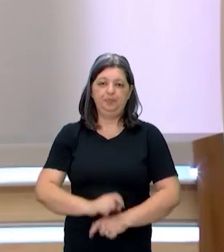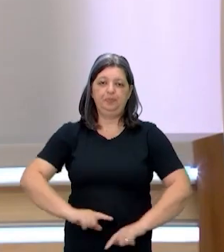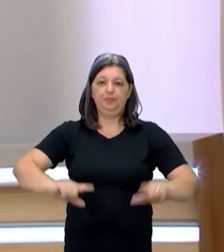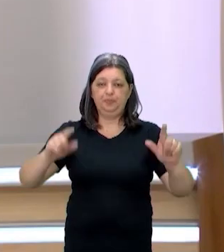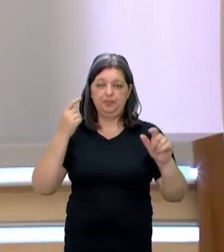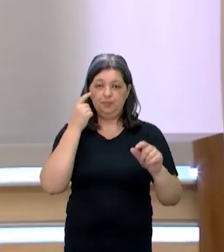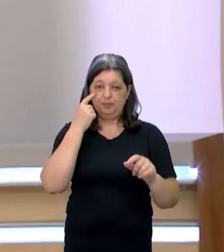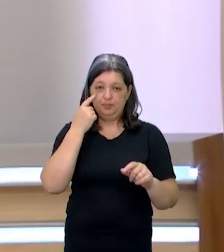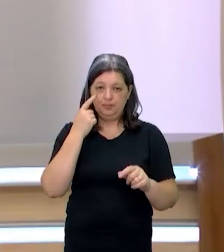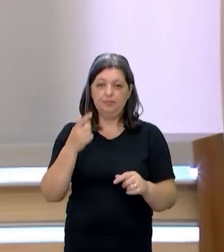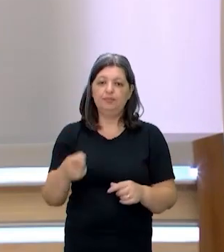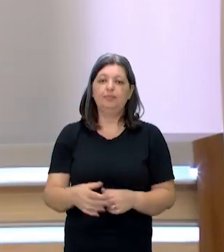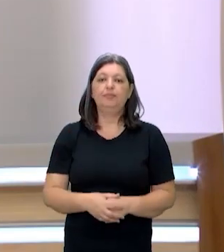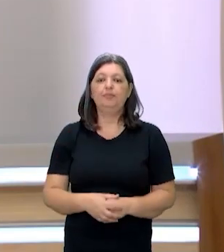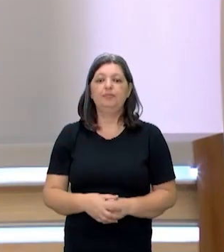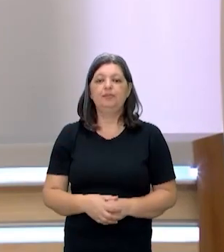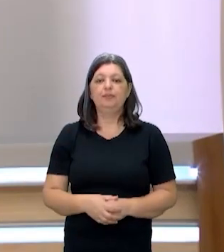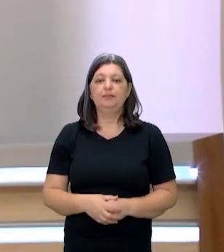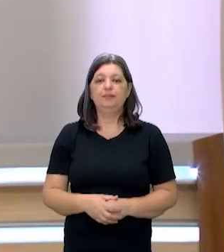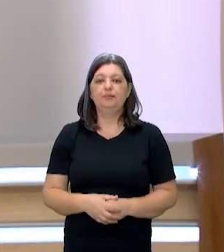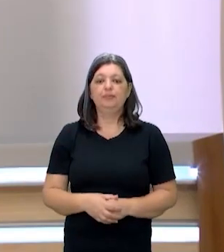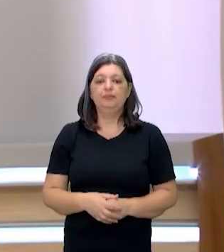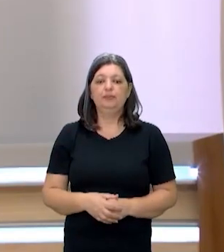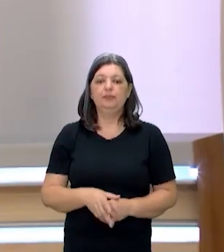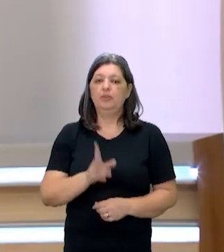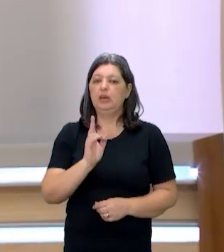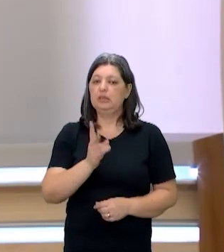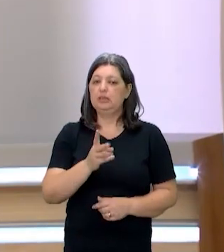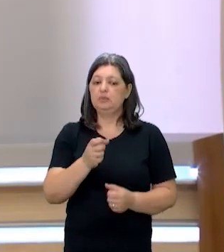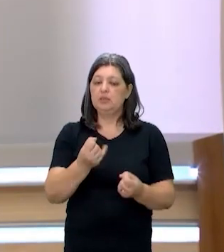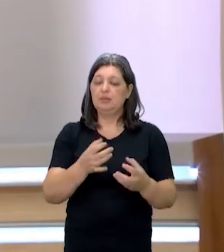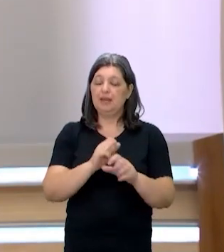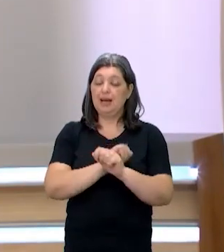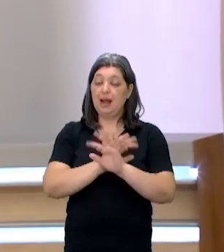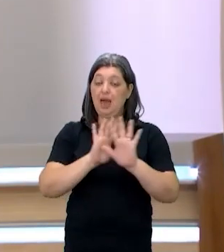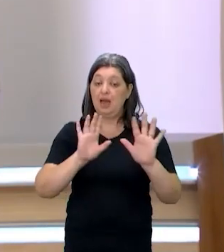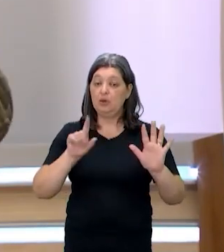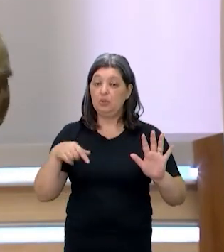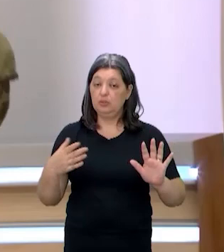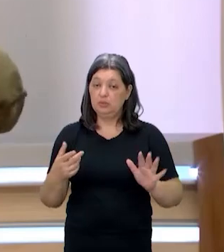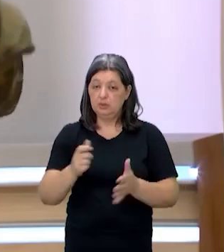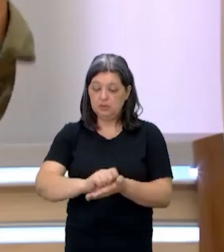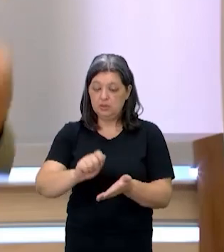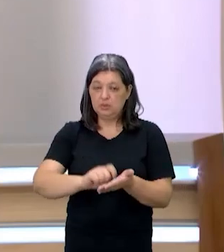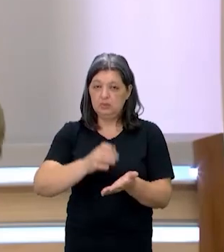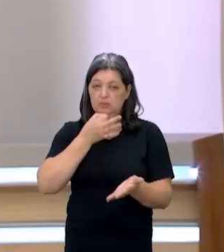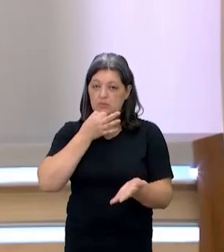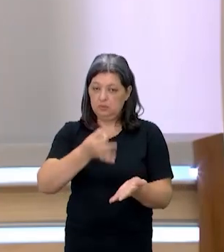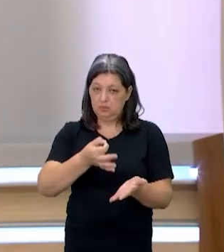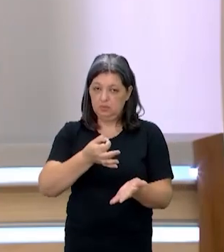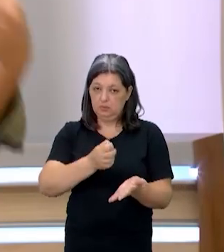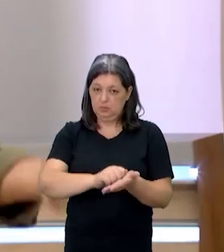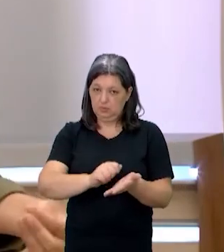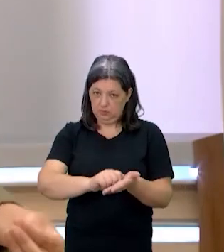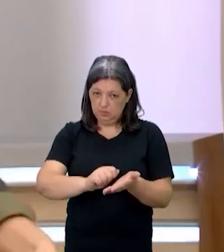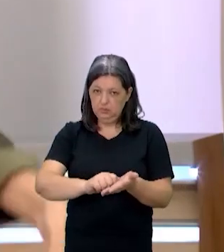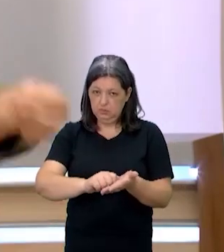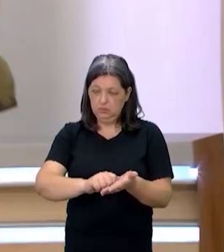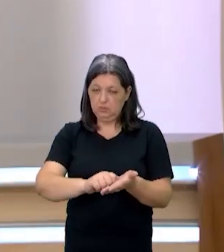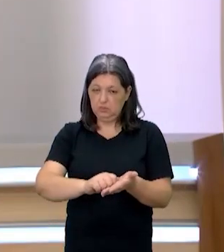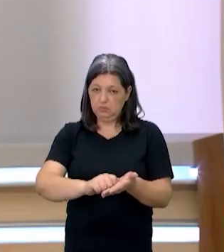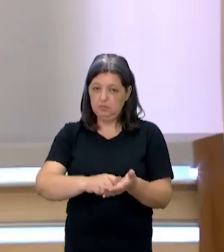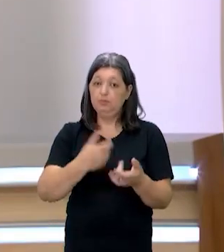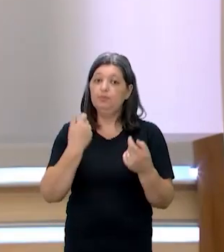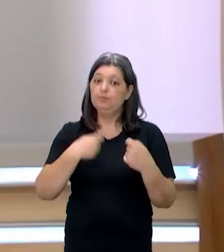para poder... Isso, obrigada. Para sempre deixar claro. Quando você vai escrever um artigo de opinião, trazendo para a escrita,